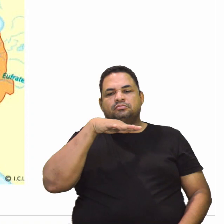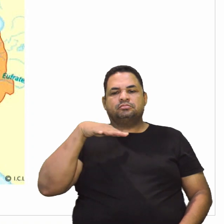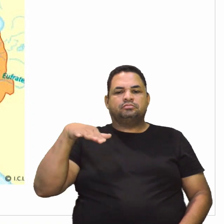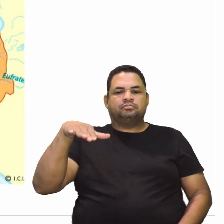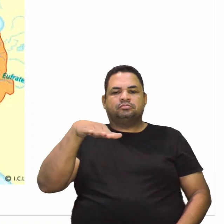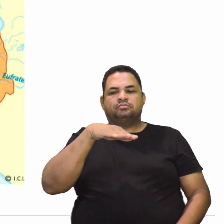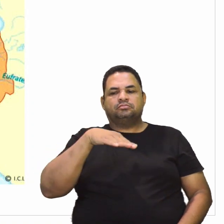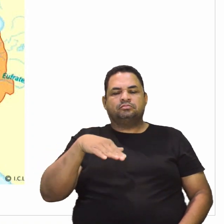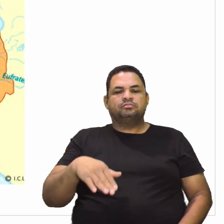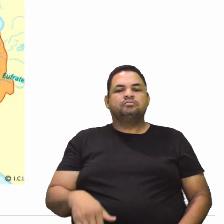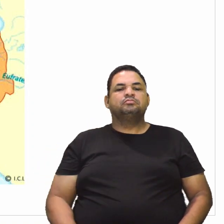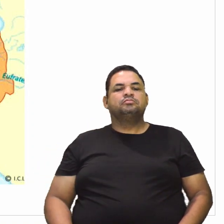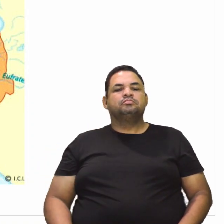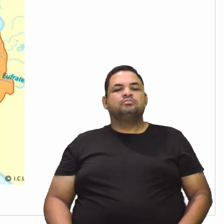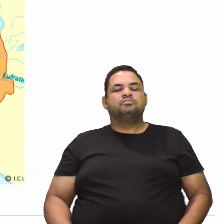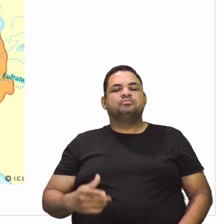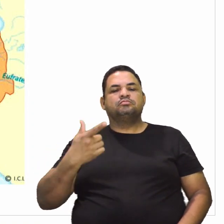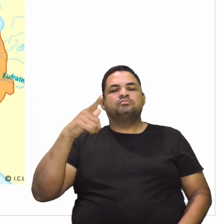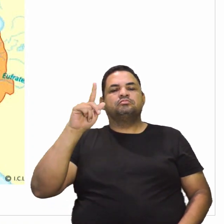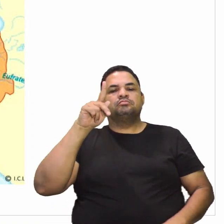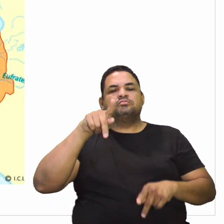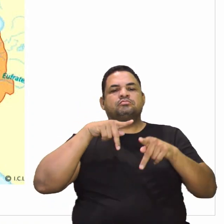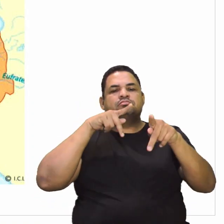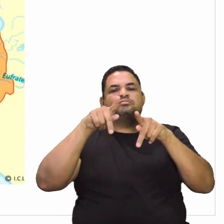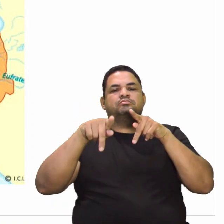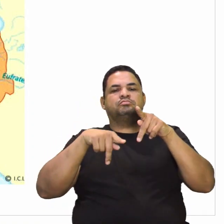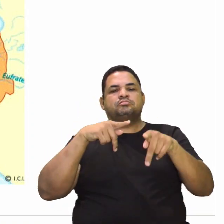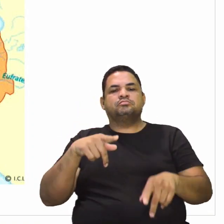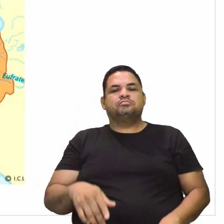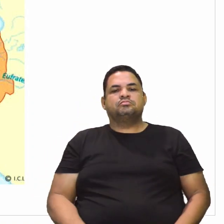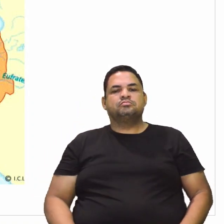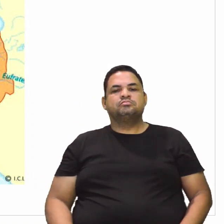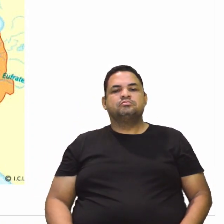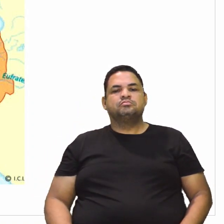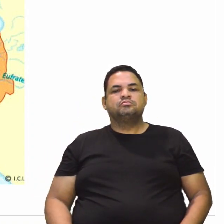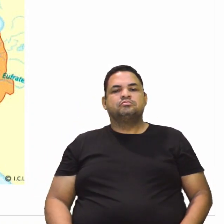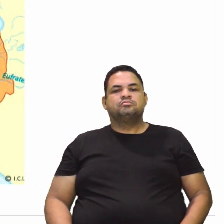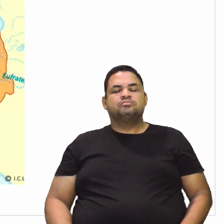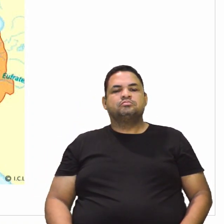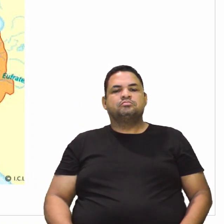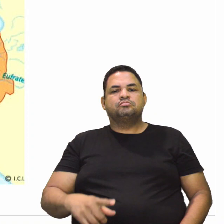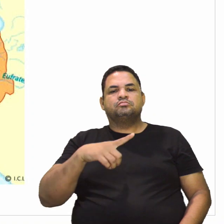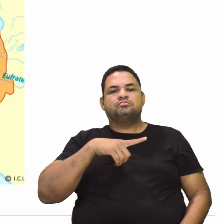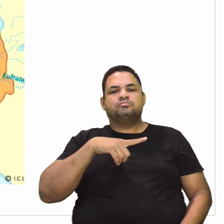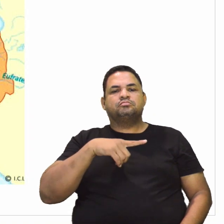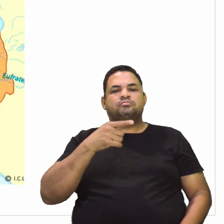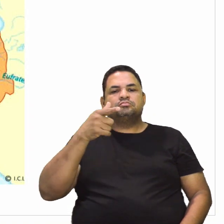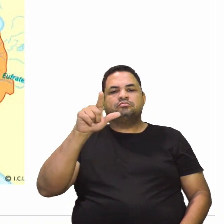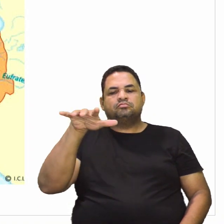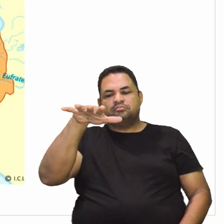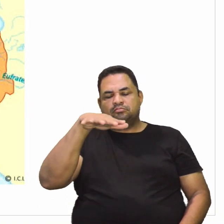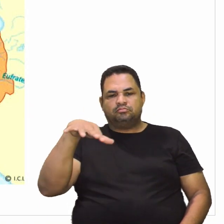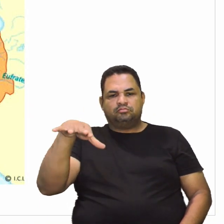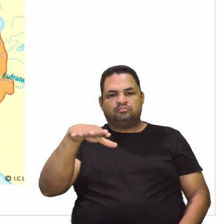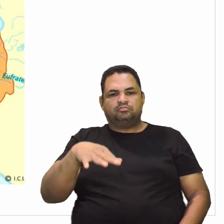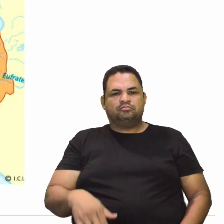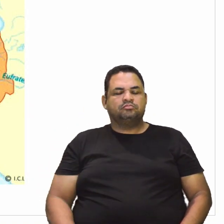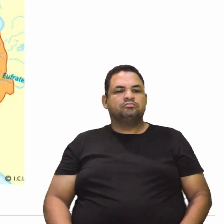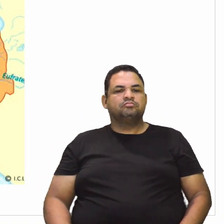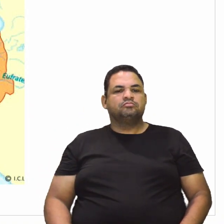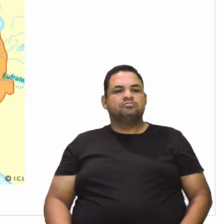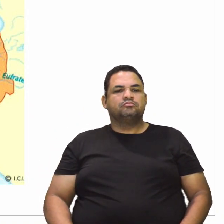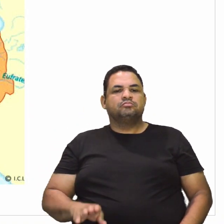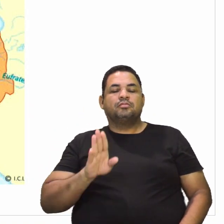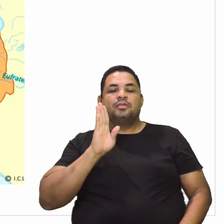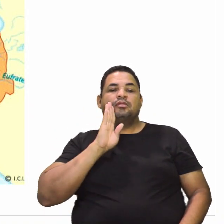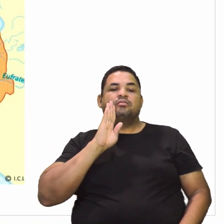povos. Outros povos germânicos. Nós temos nessas outras áreas aí. Aí é